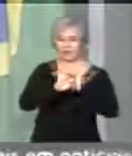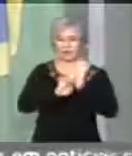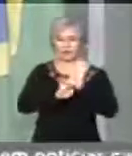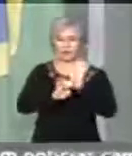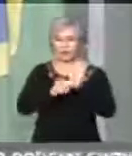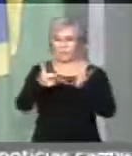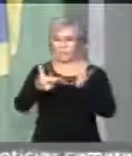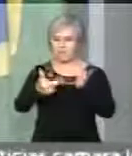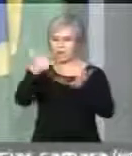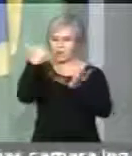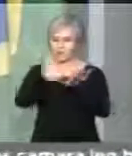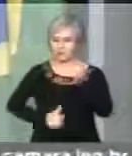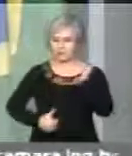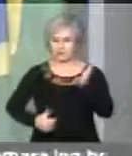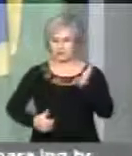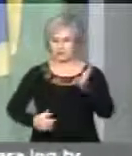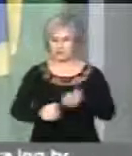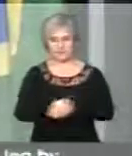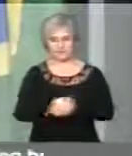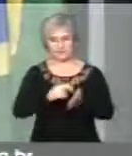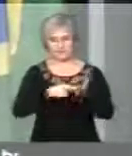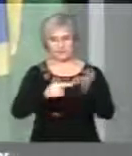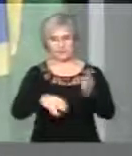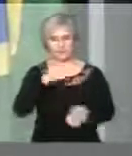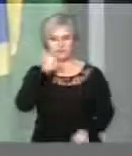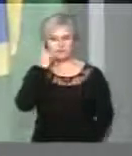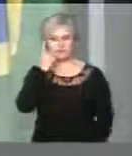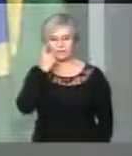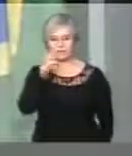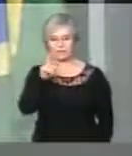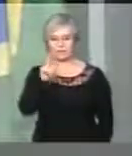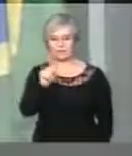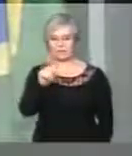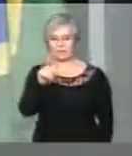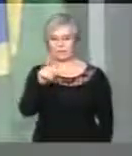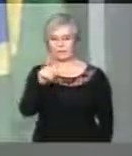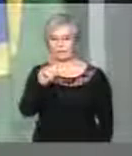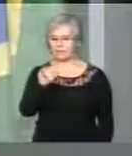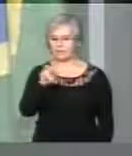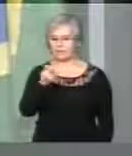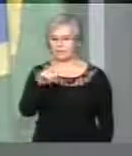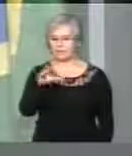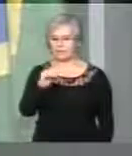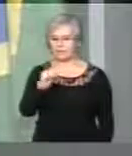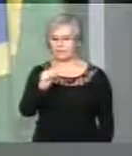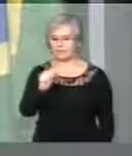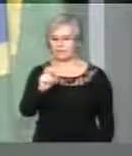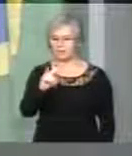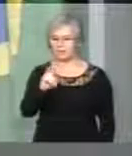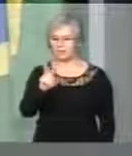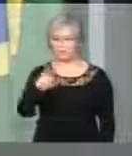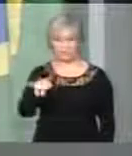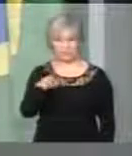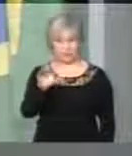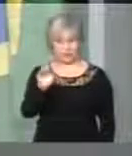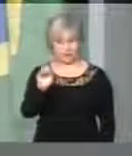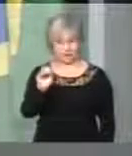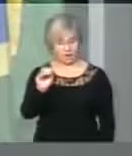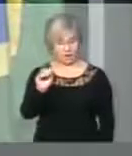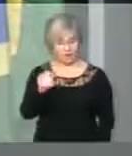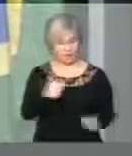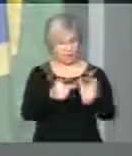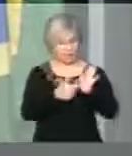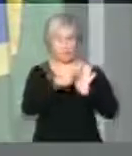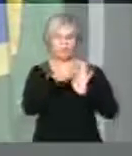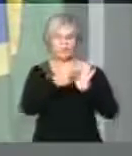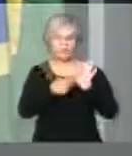Desarmamento. O relator é o deputado Laudívio Carvalho, e eu quero aqui dizer que o projeto, ele é